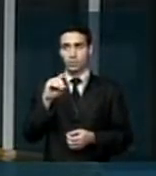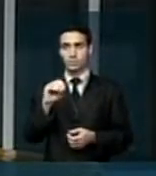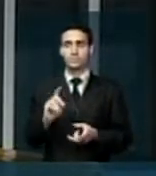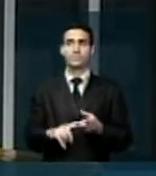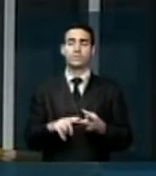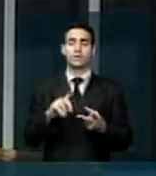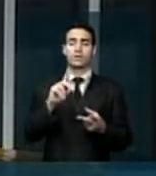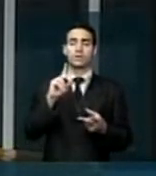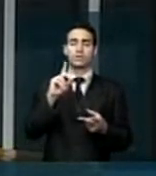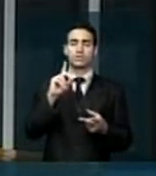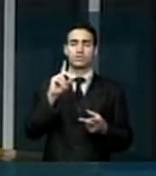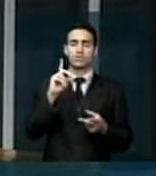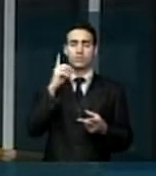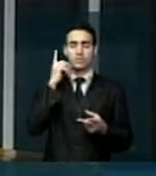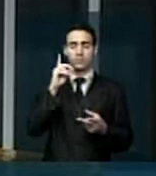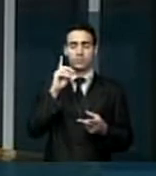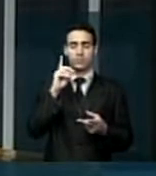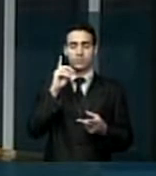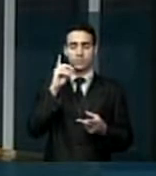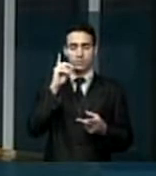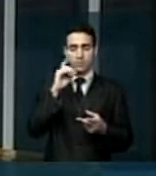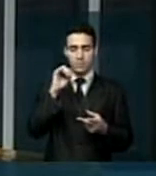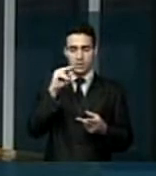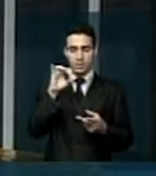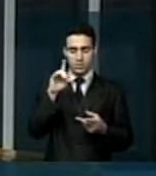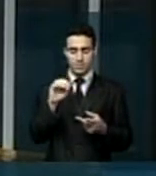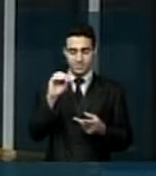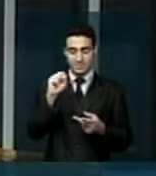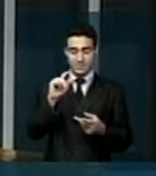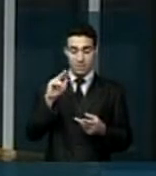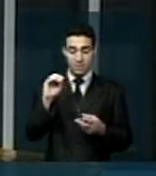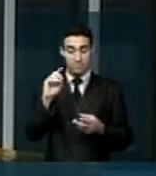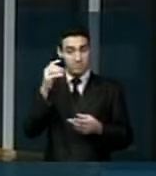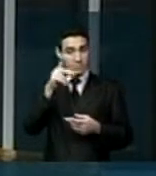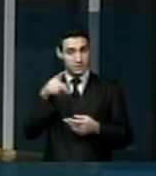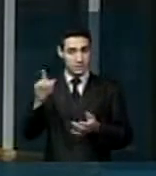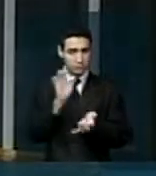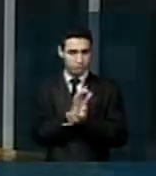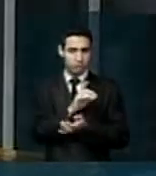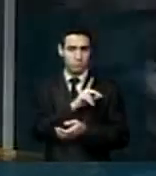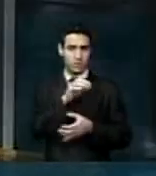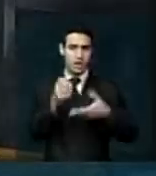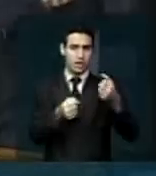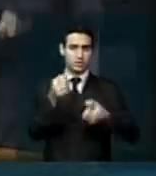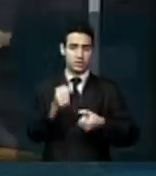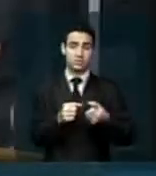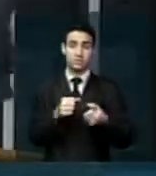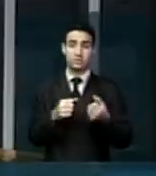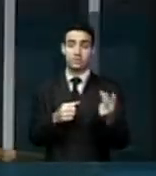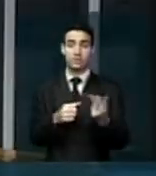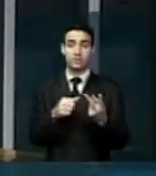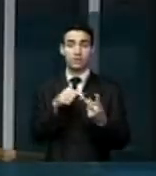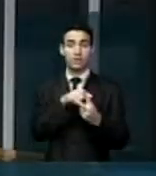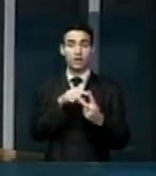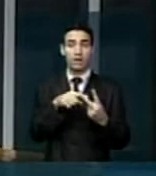presidente Domingos Sávio, presidente da Subcomissão do Leite. Eles ficaram, no mínimo,